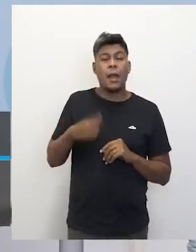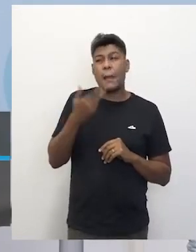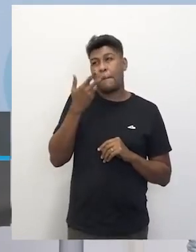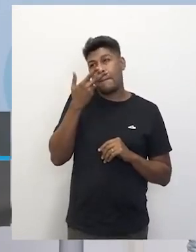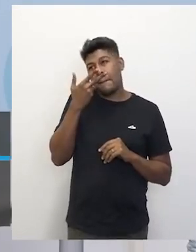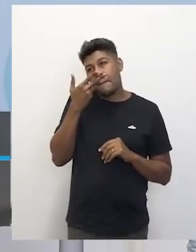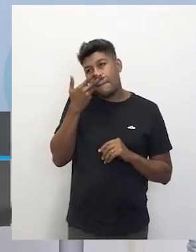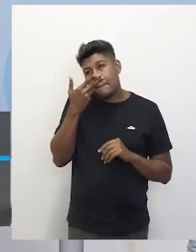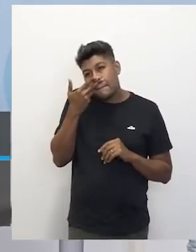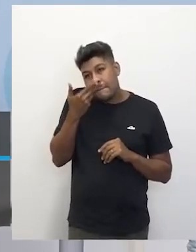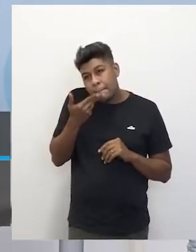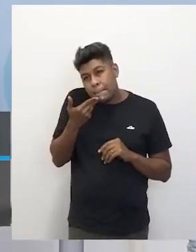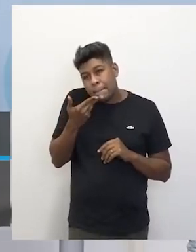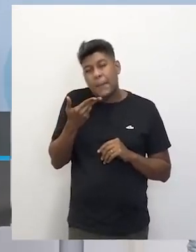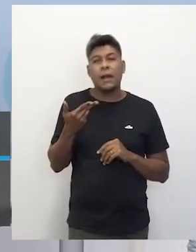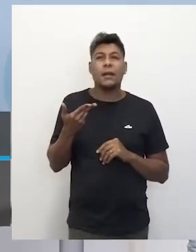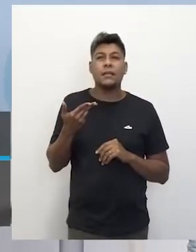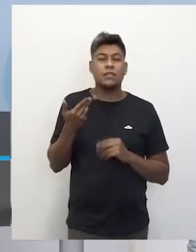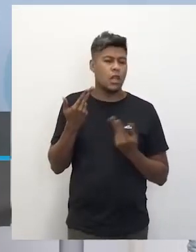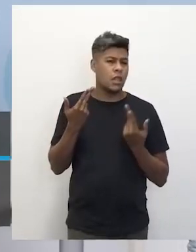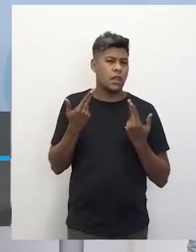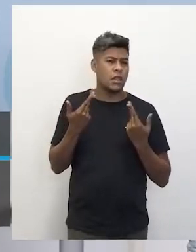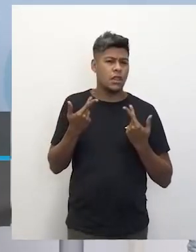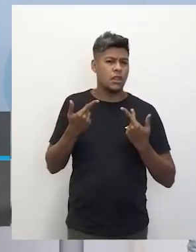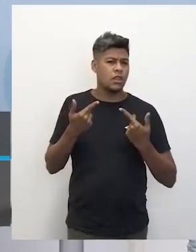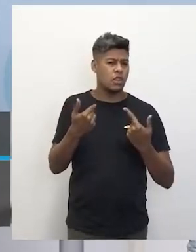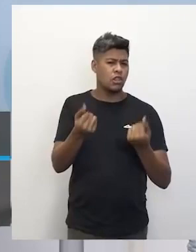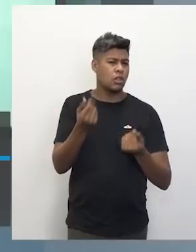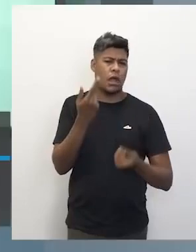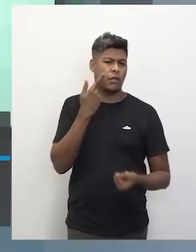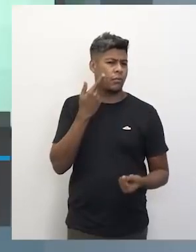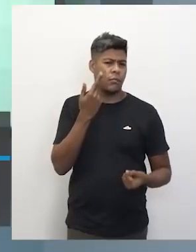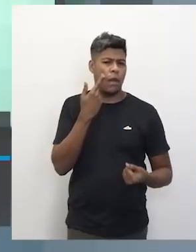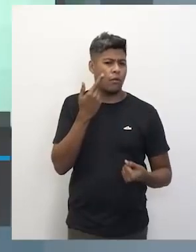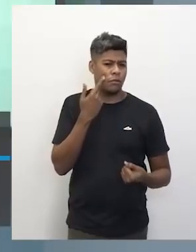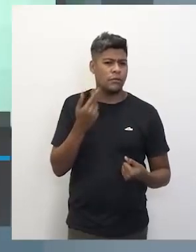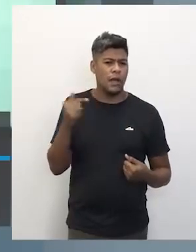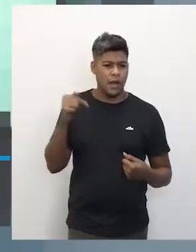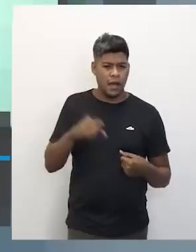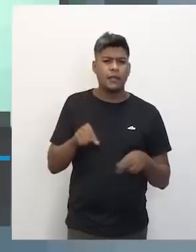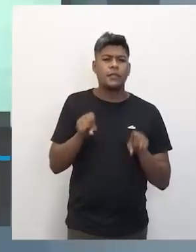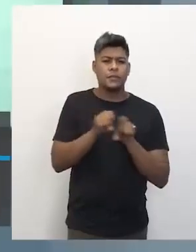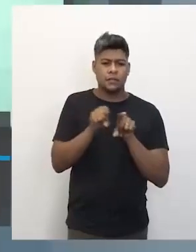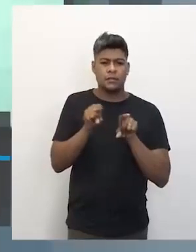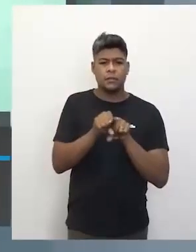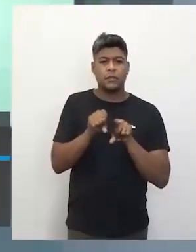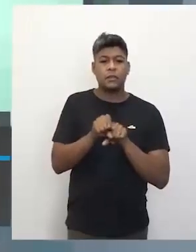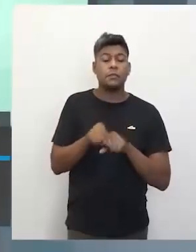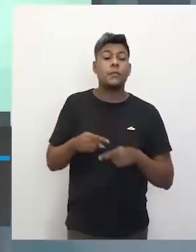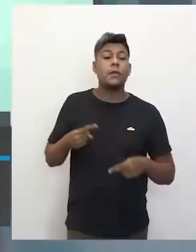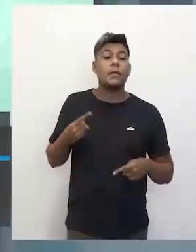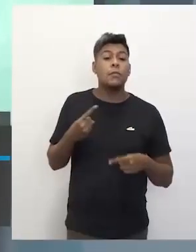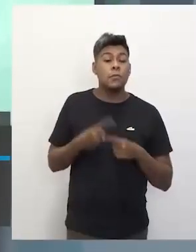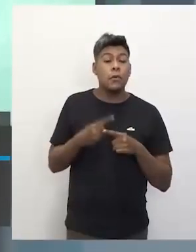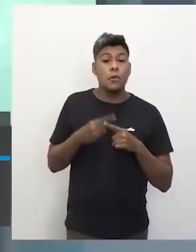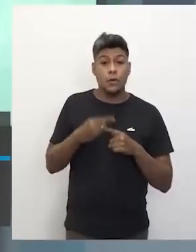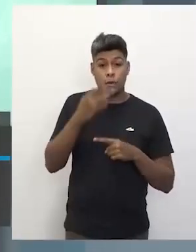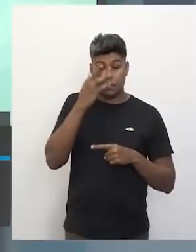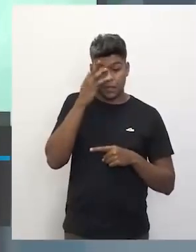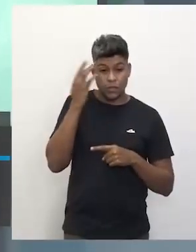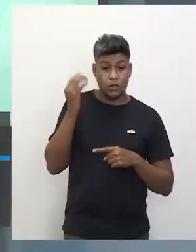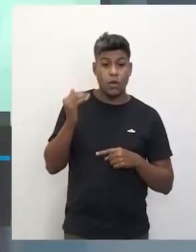mais, sei lá, algo mais comum do dia a dia. Mas aqui também é, Né? Fabi. Aqui também é. É que assim, é que quem está